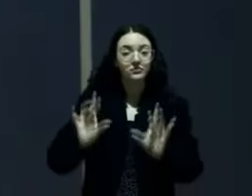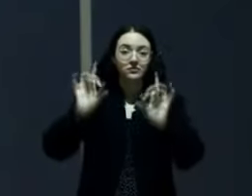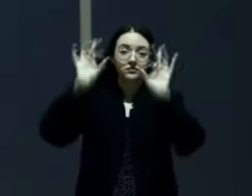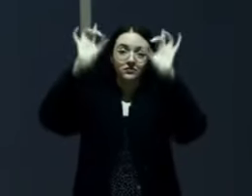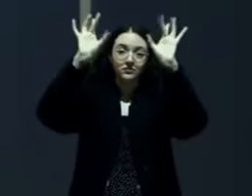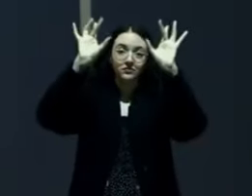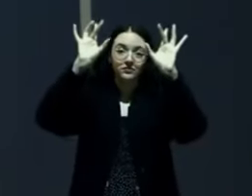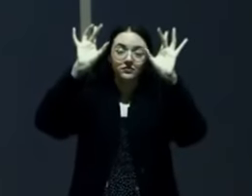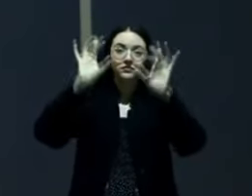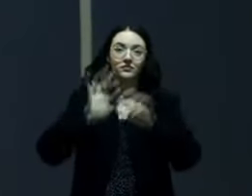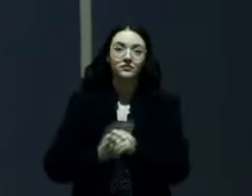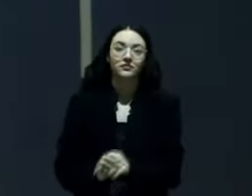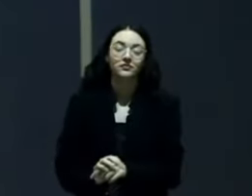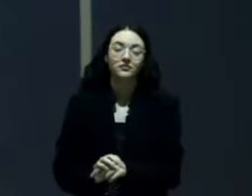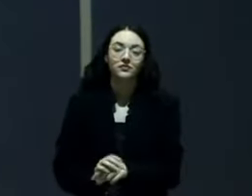É imperdível.